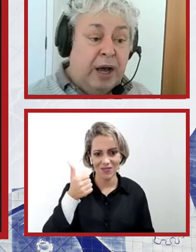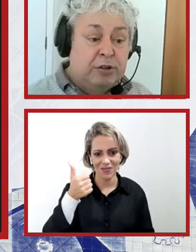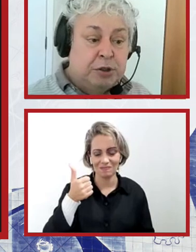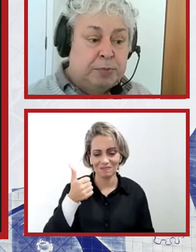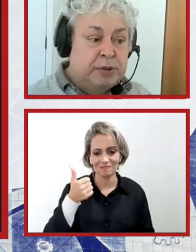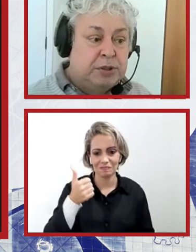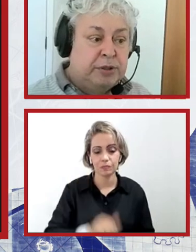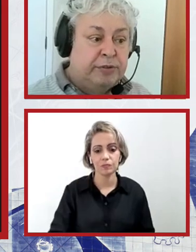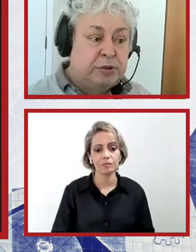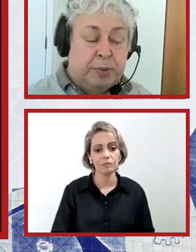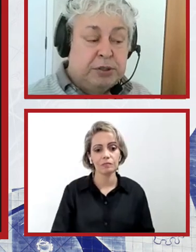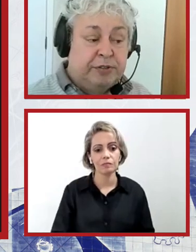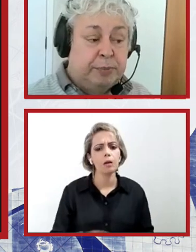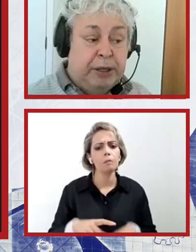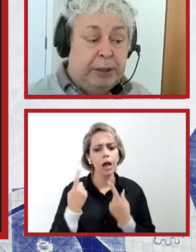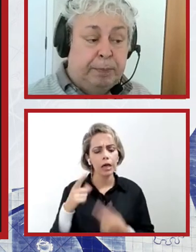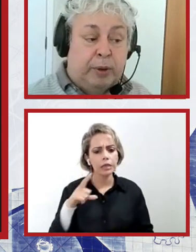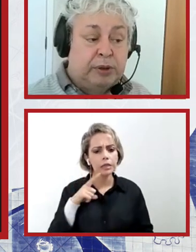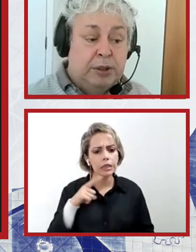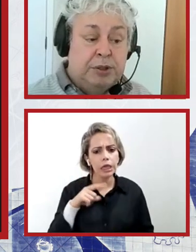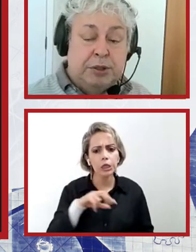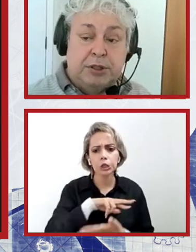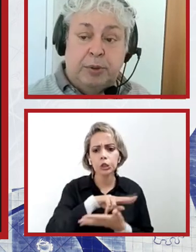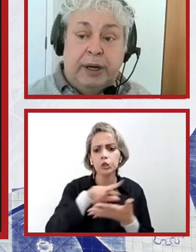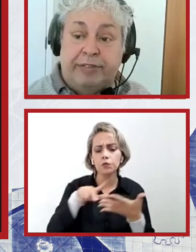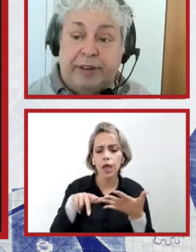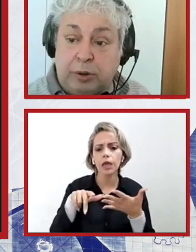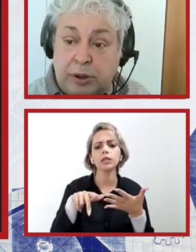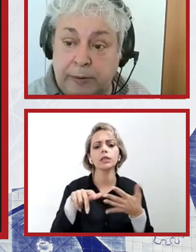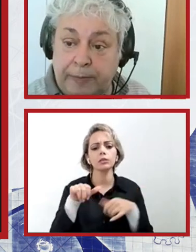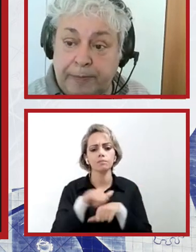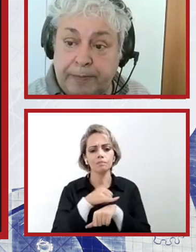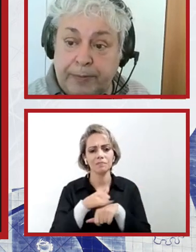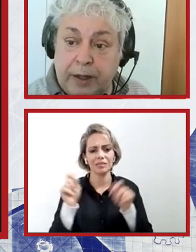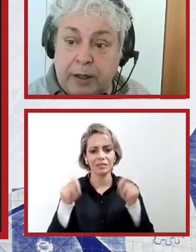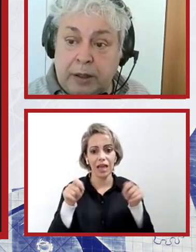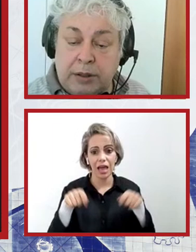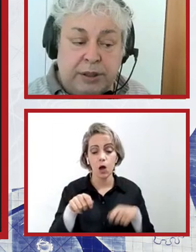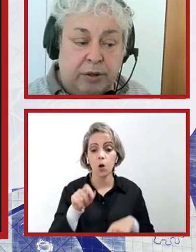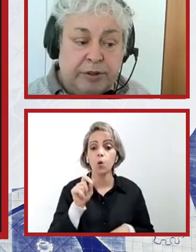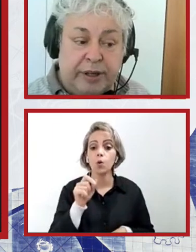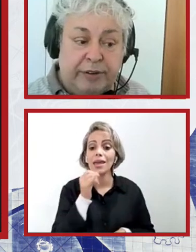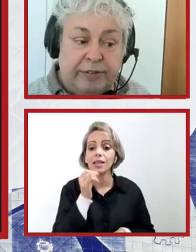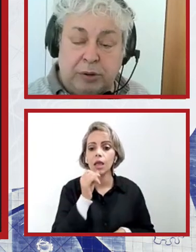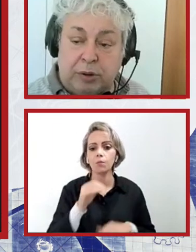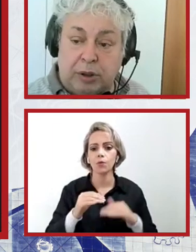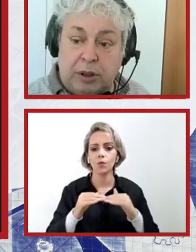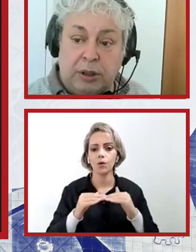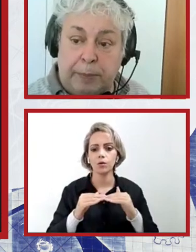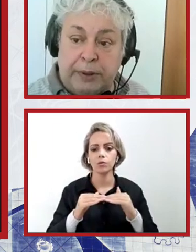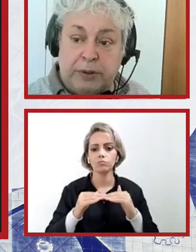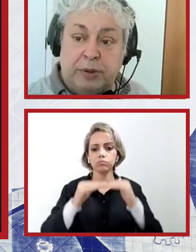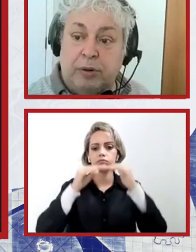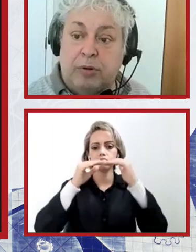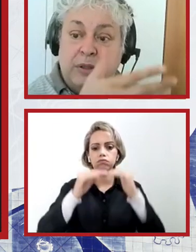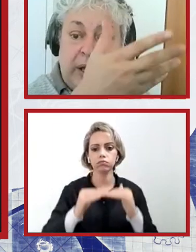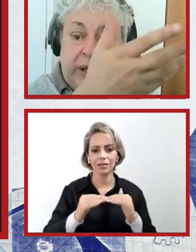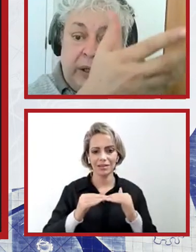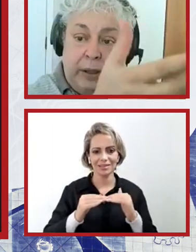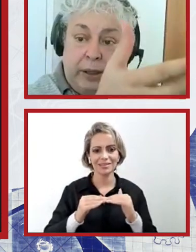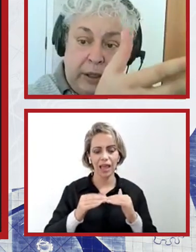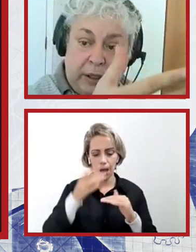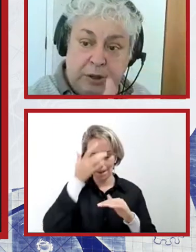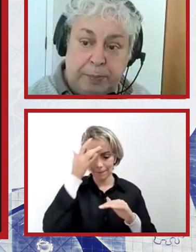há vários dispositivos. Um dispositivo importantíssimo é o elevador. Se não tiver elevador, a pessoa